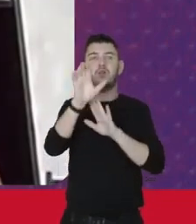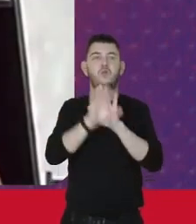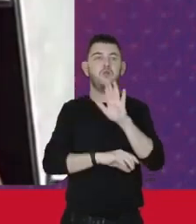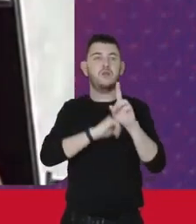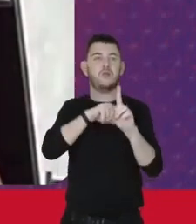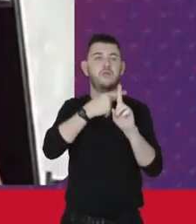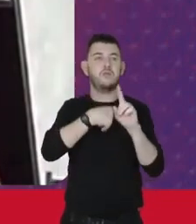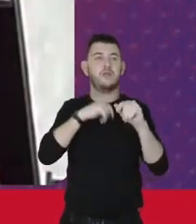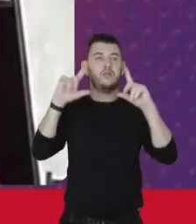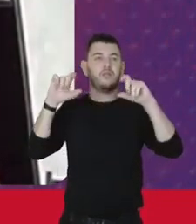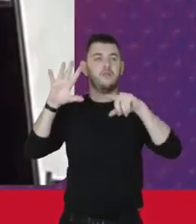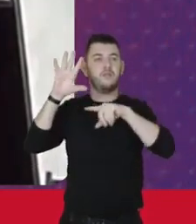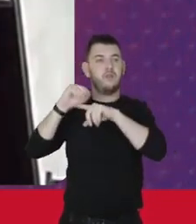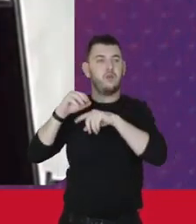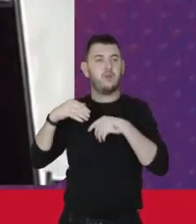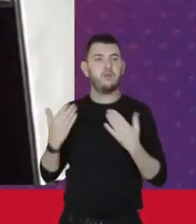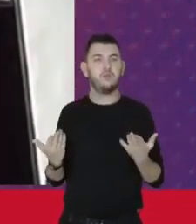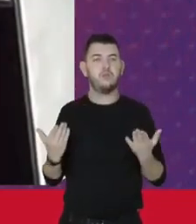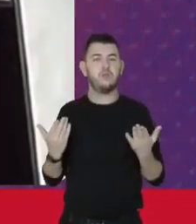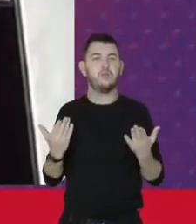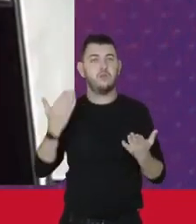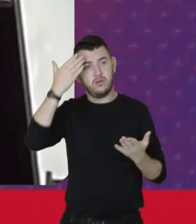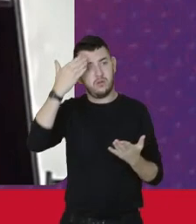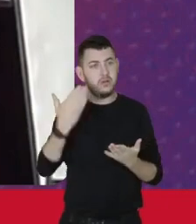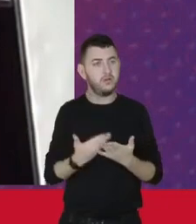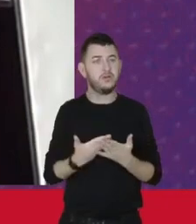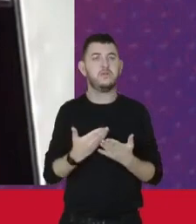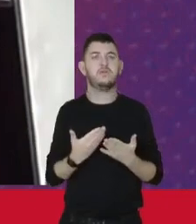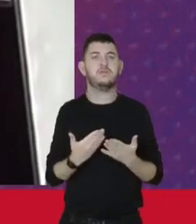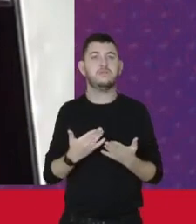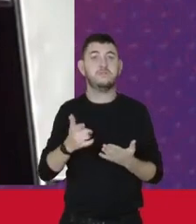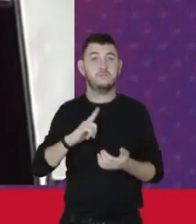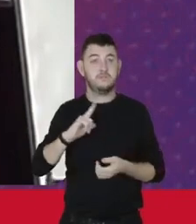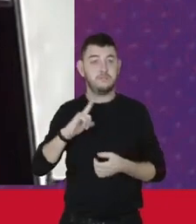foto. E eu acredito que tenha,